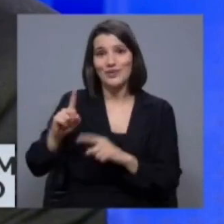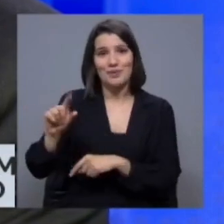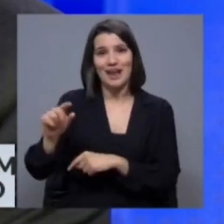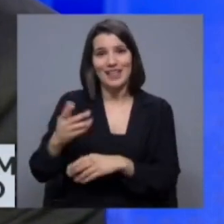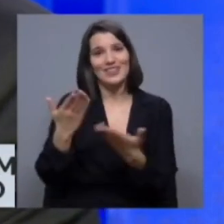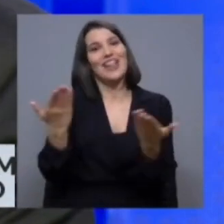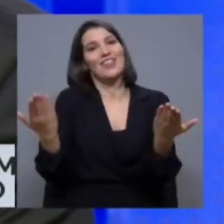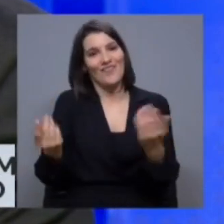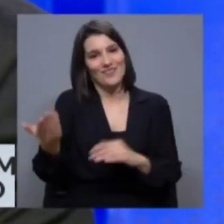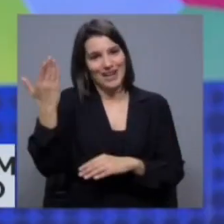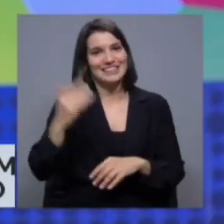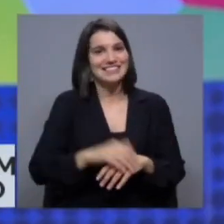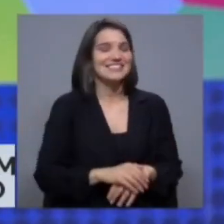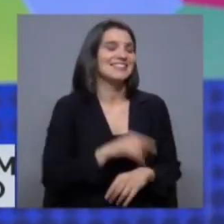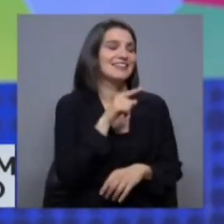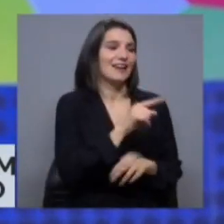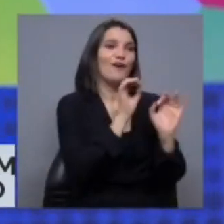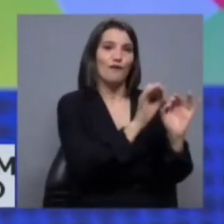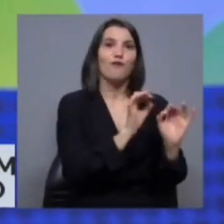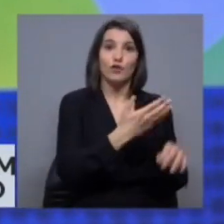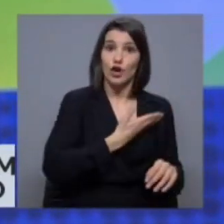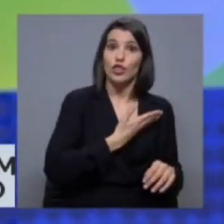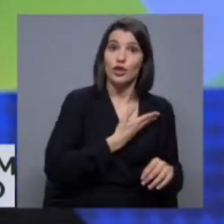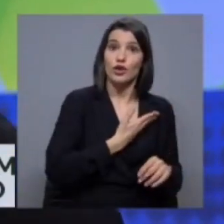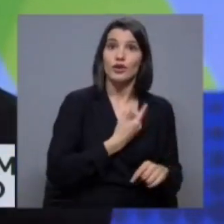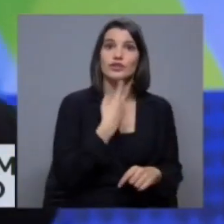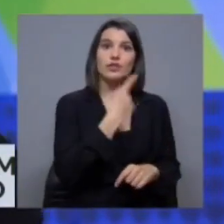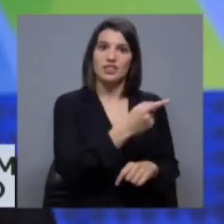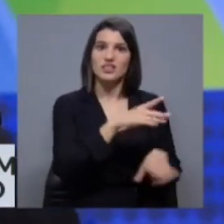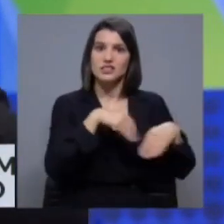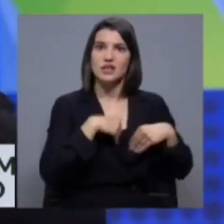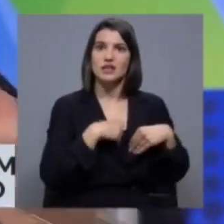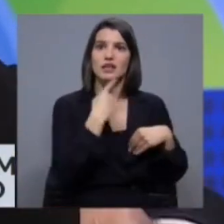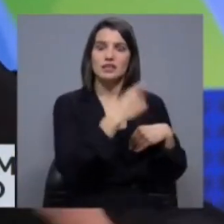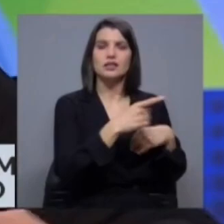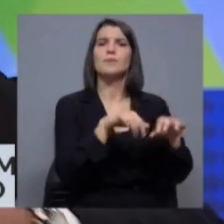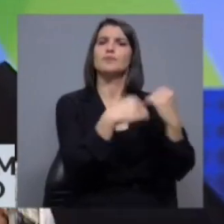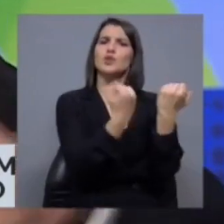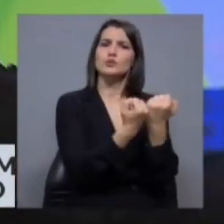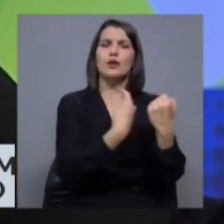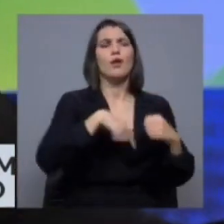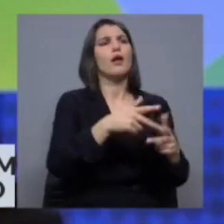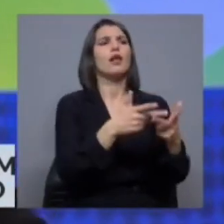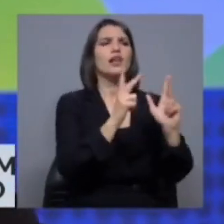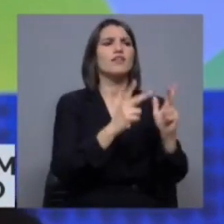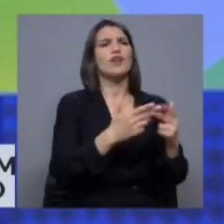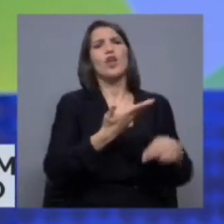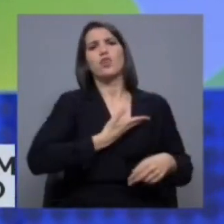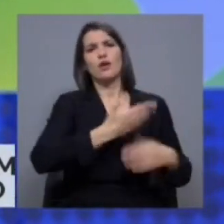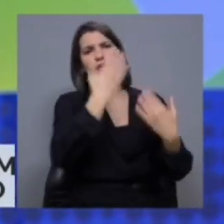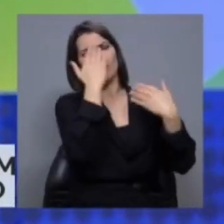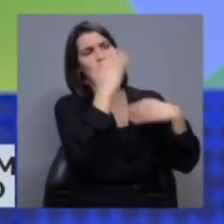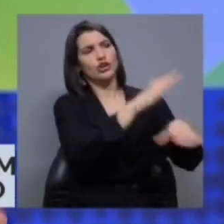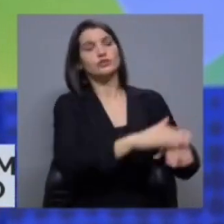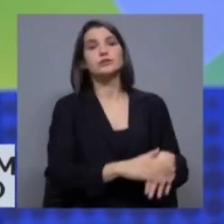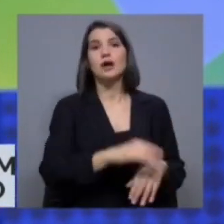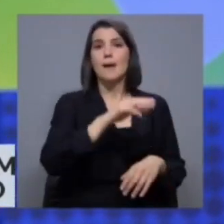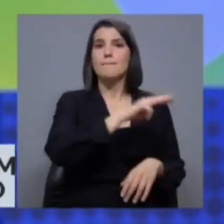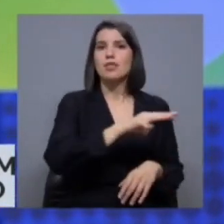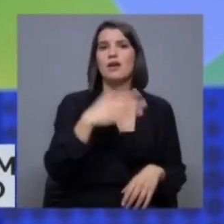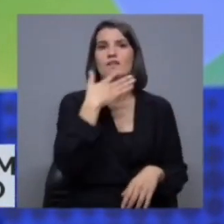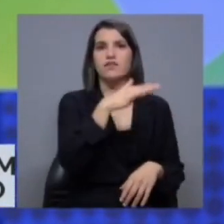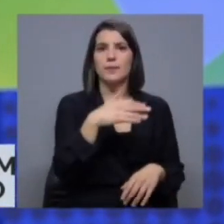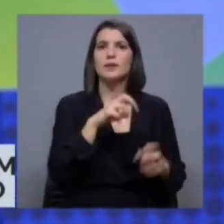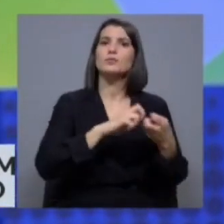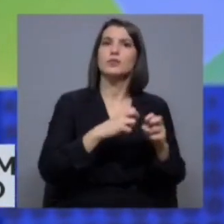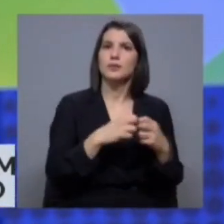amanhã favor da liberalização das drogas é que eu posso dizer assim ó a cidade somos muito lindas consumam drogas quiserem sabendo que há milhares